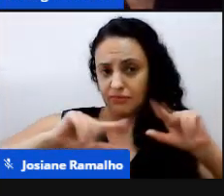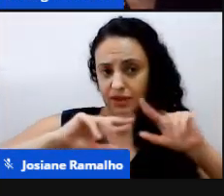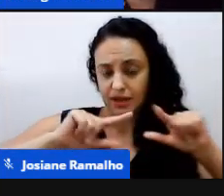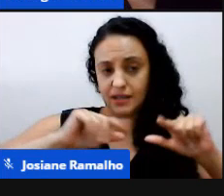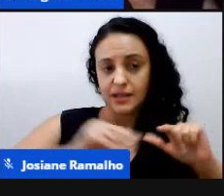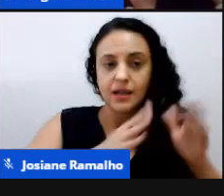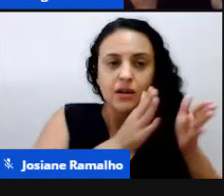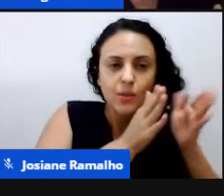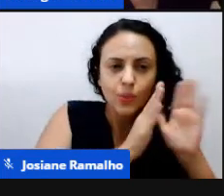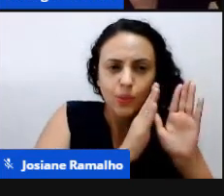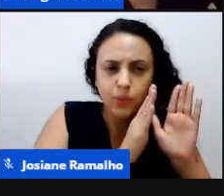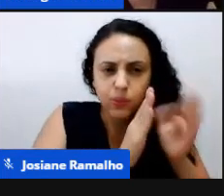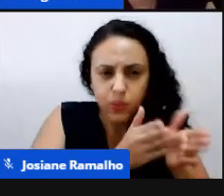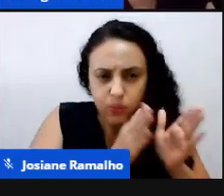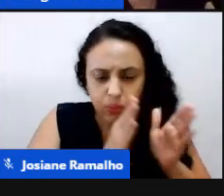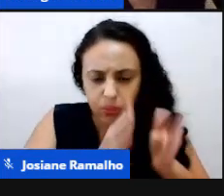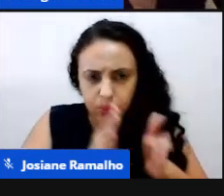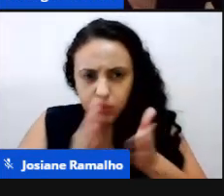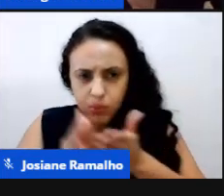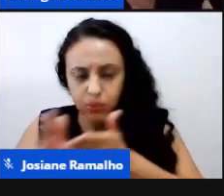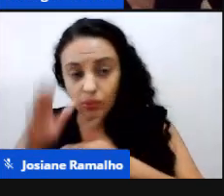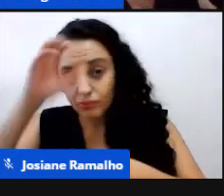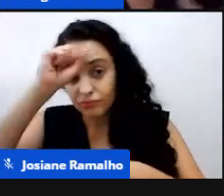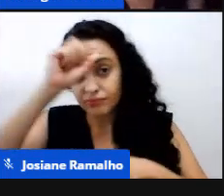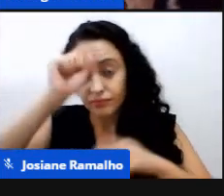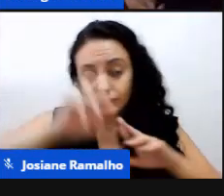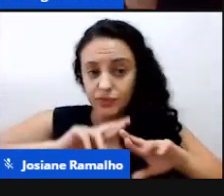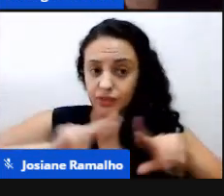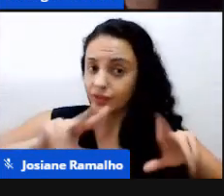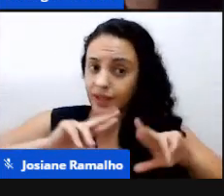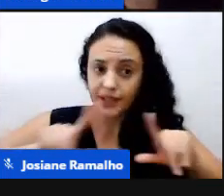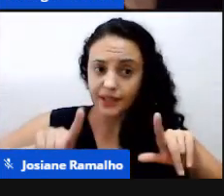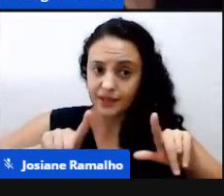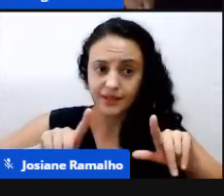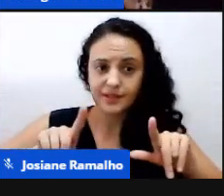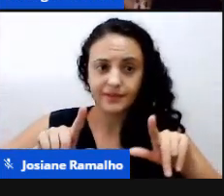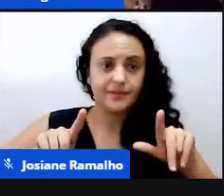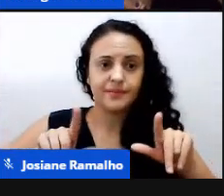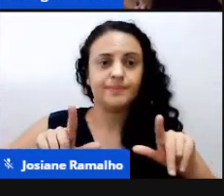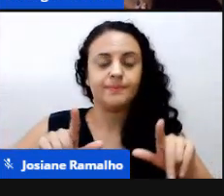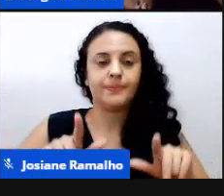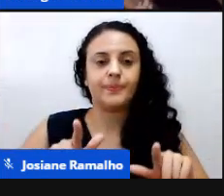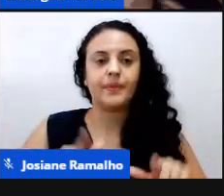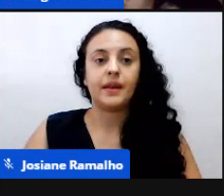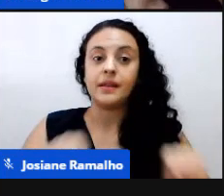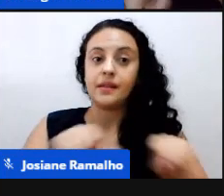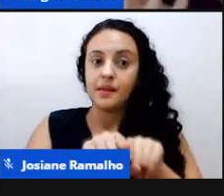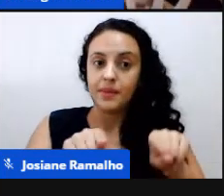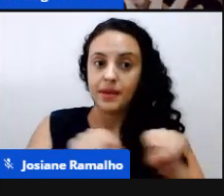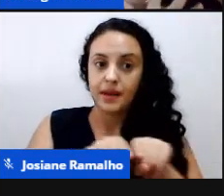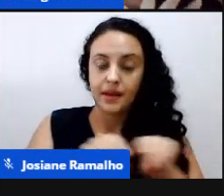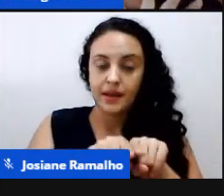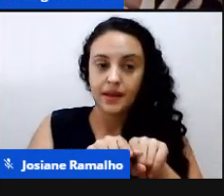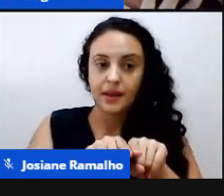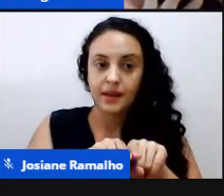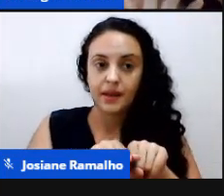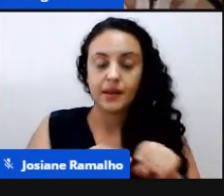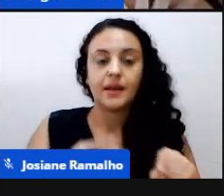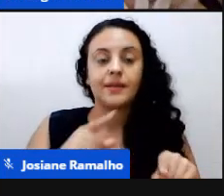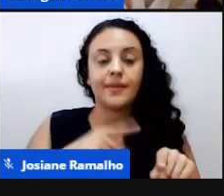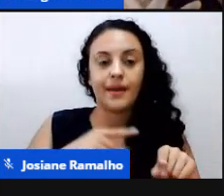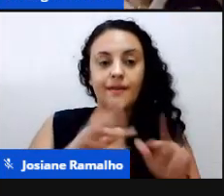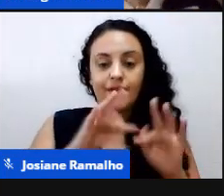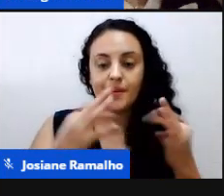gente tem que pensar, é a mesma criança? Não é. E outra coisa, tem pai que tem criança. Uma no grupo